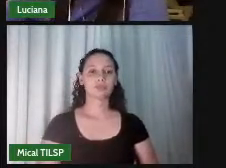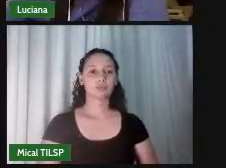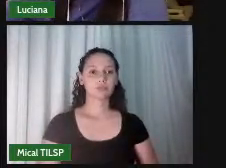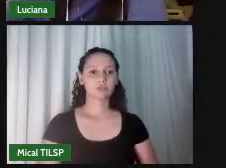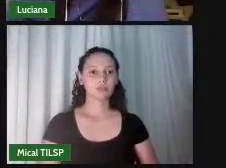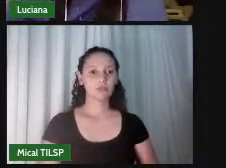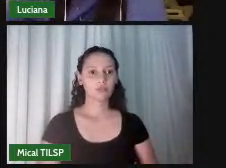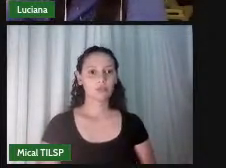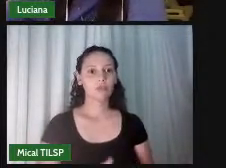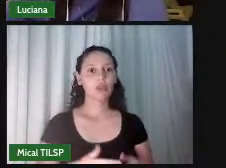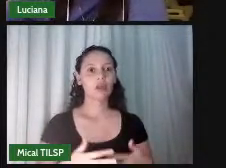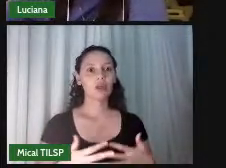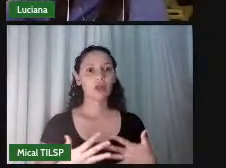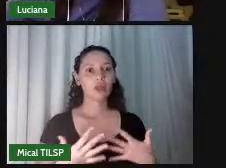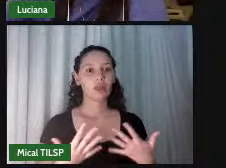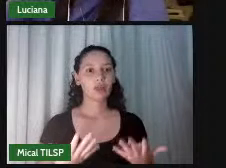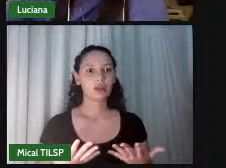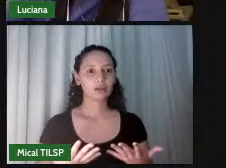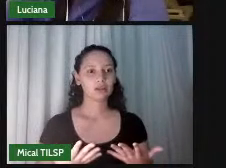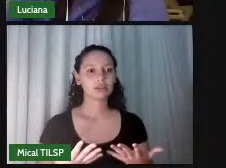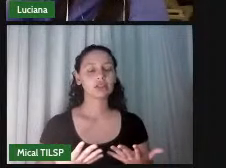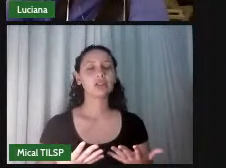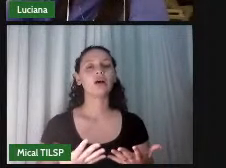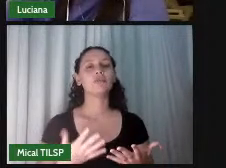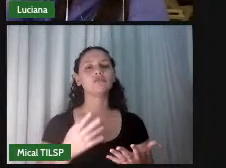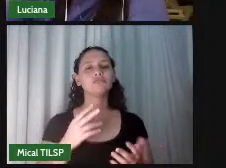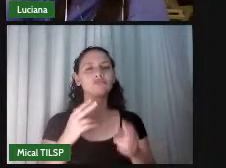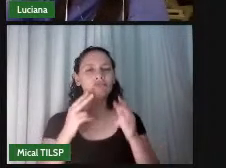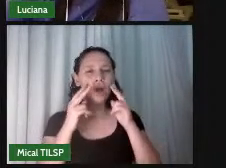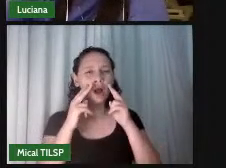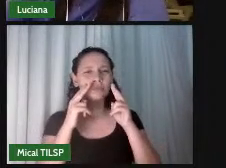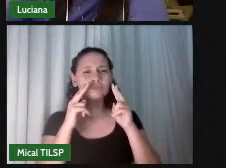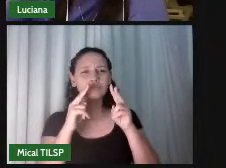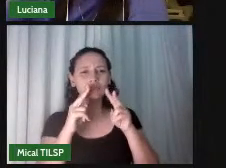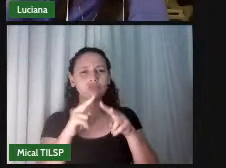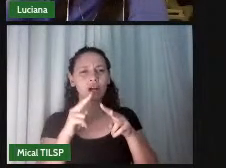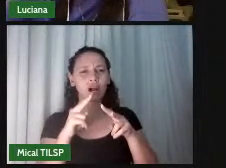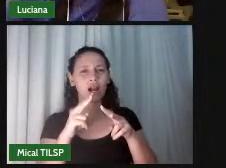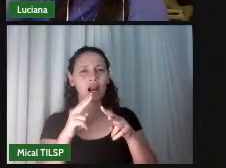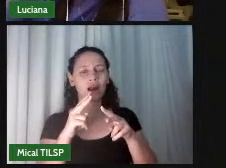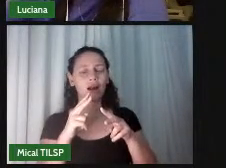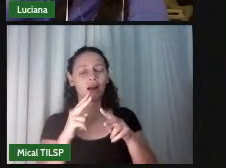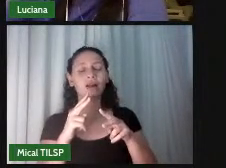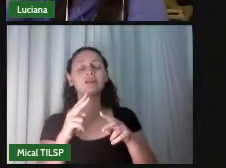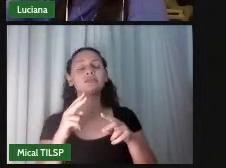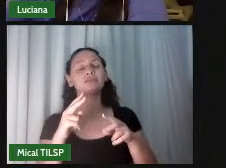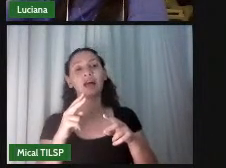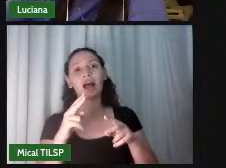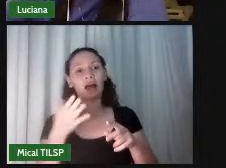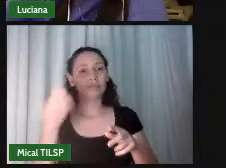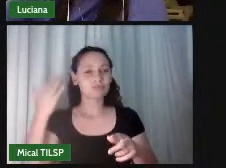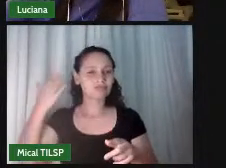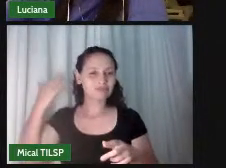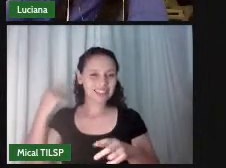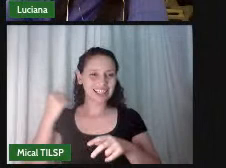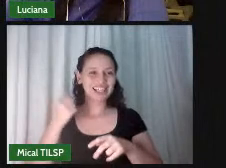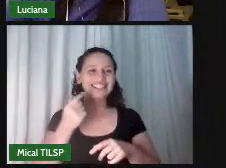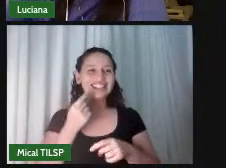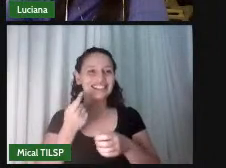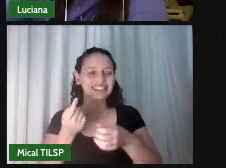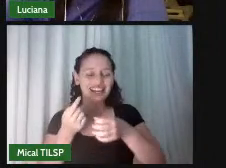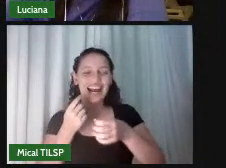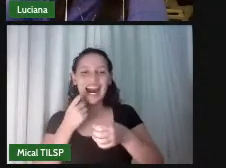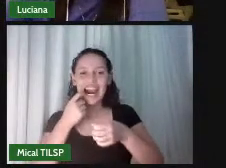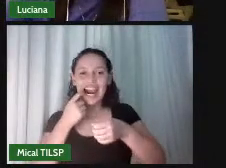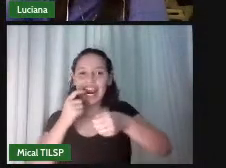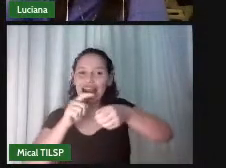né, visuais, dava para a gente ver muito bem elas começaram a ser substituídas, né, por restaurações muito estéticas. E